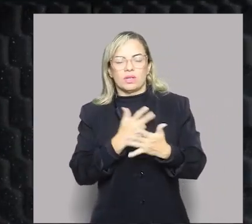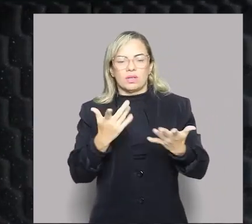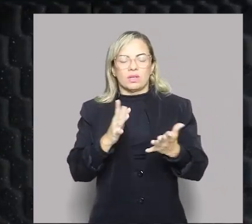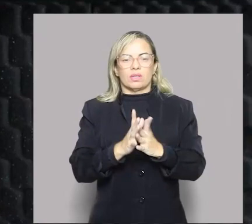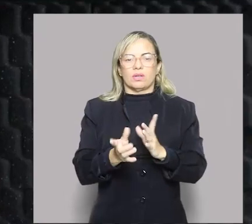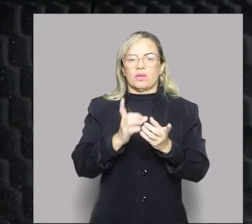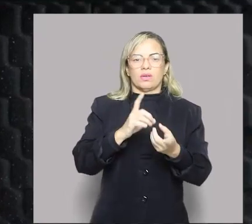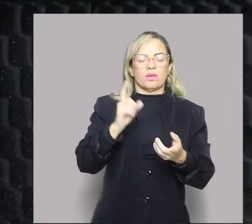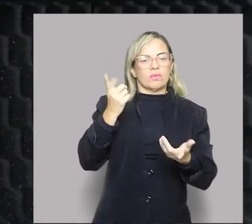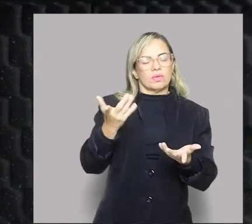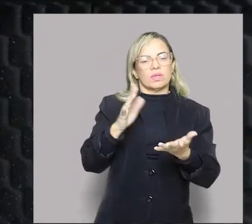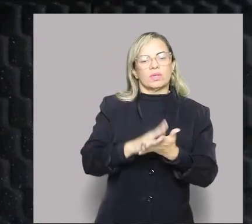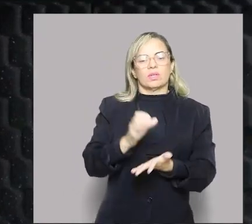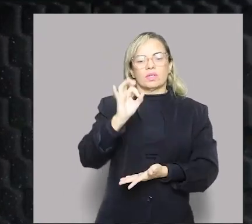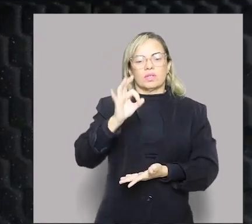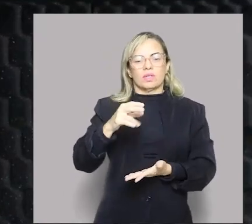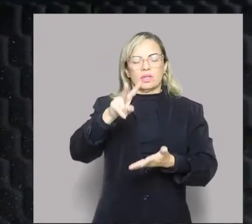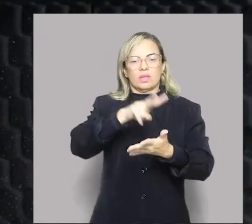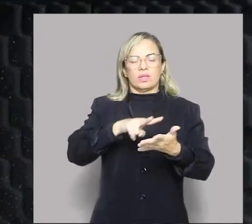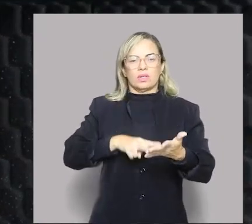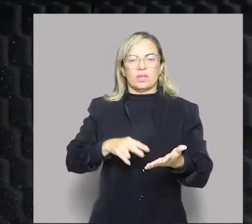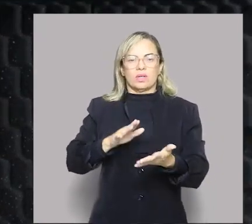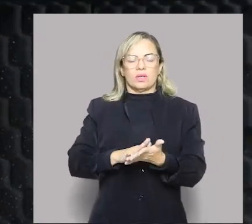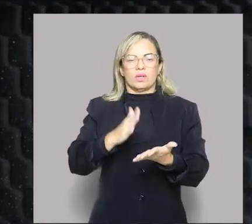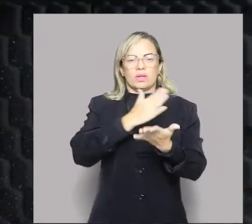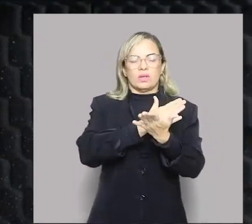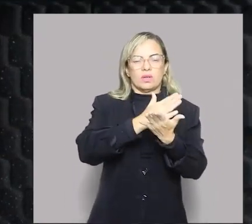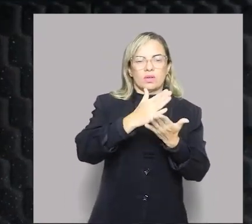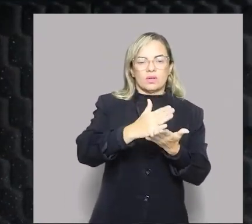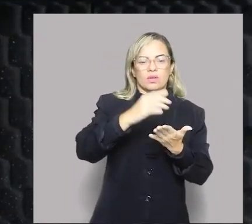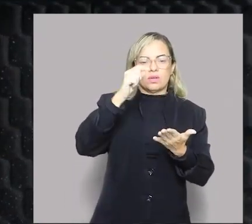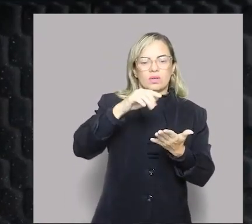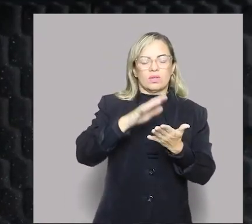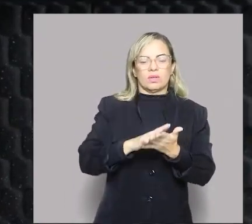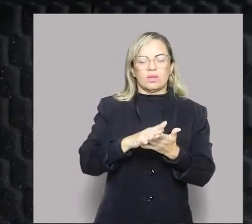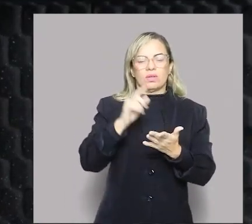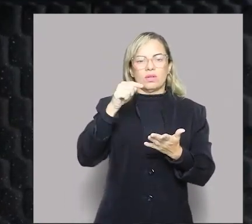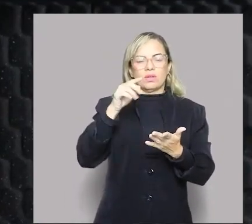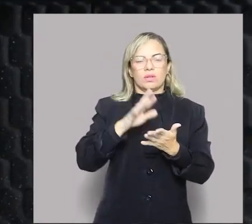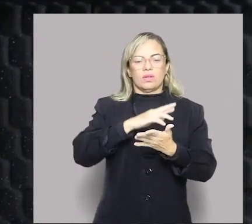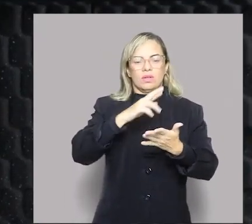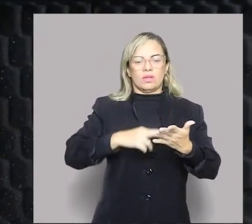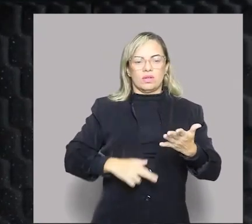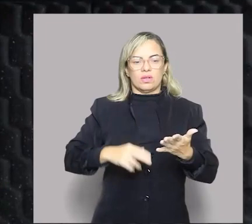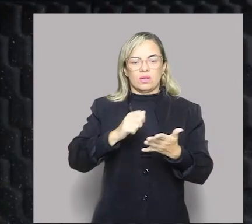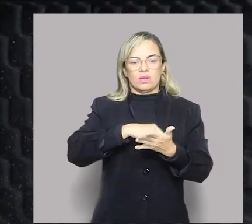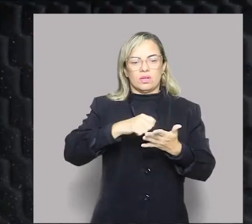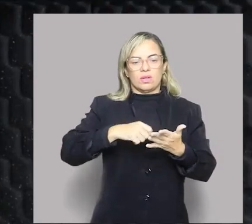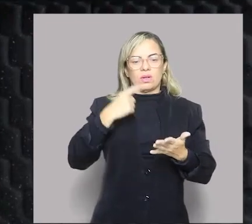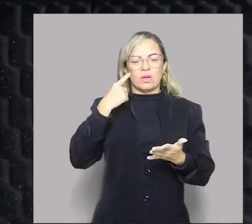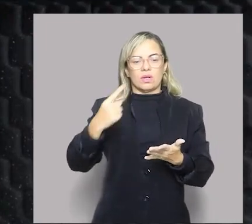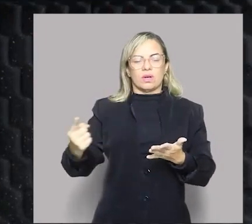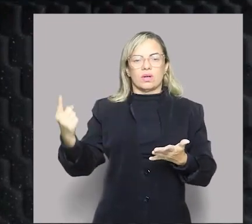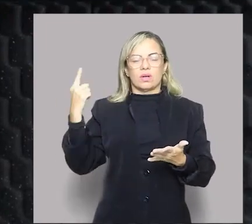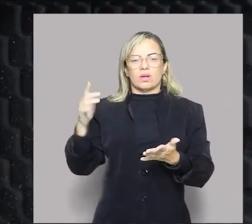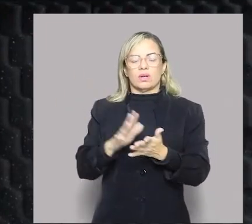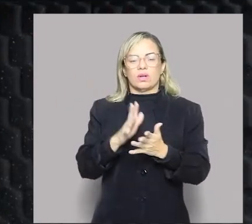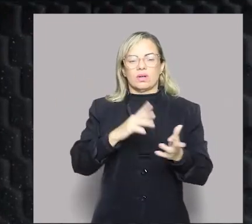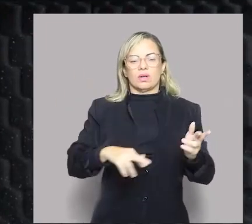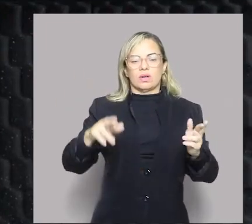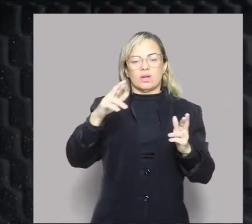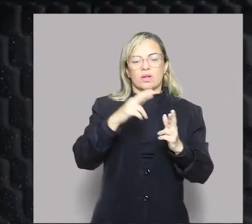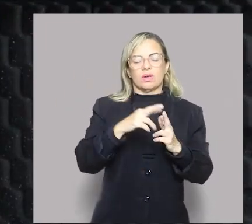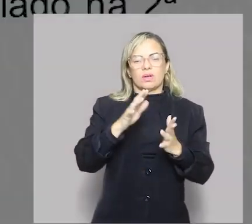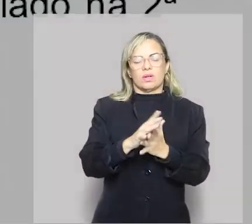ficar muito certo para quem estiver lendo, é você começar a sua redação pela referenciação. Não comece, por exemplo,